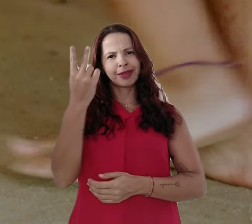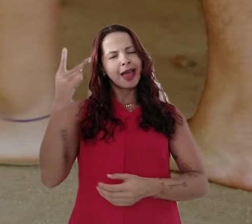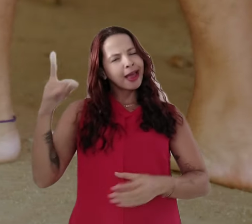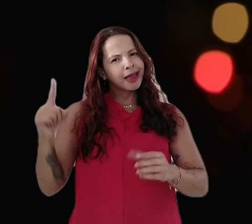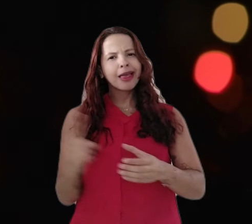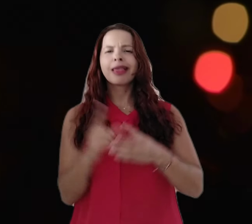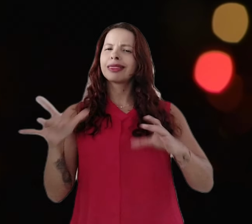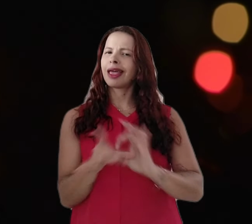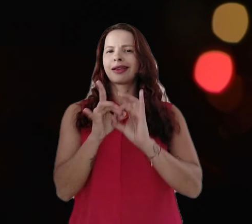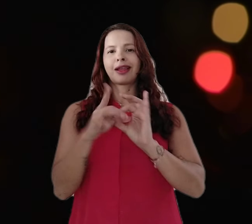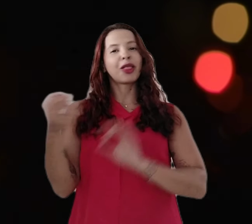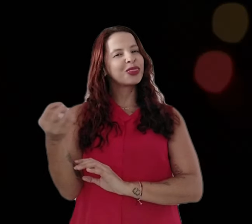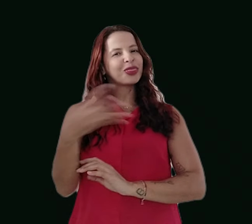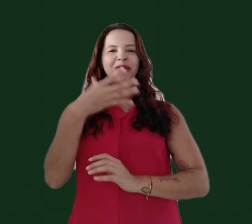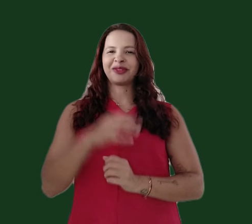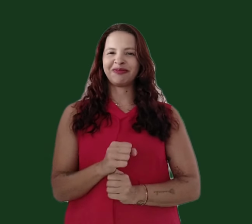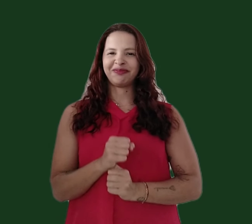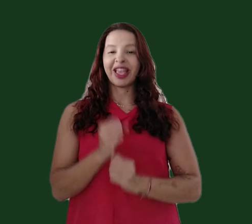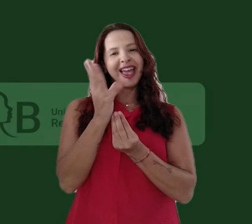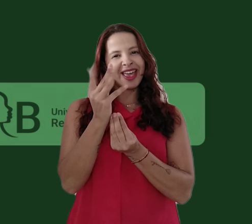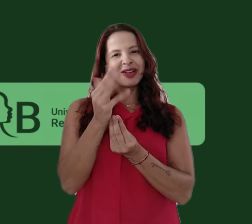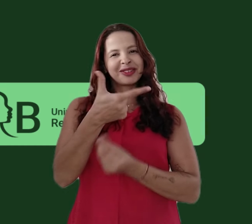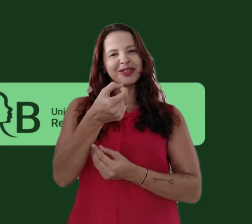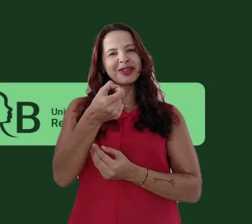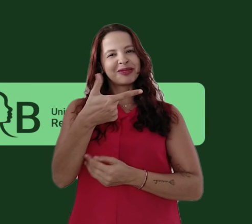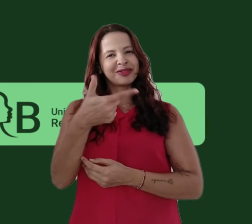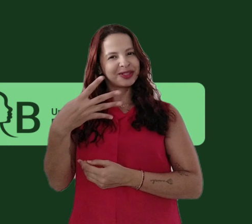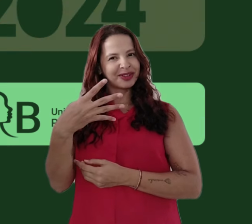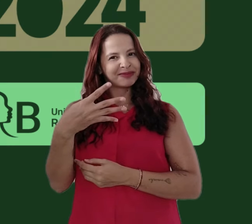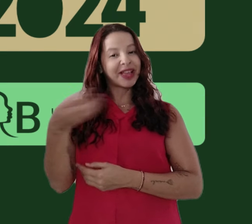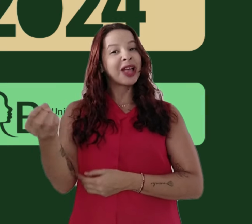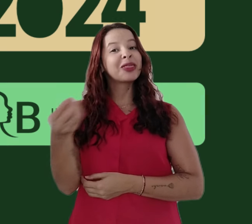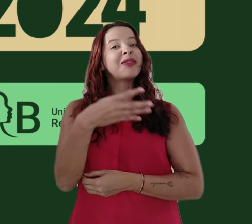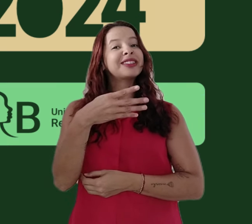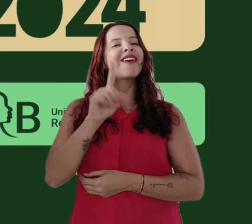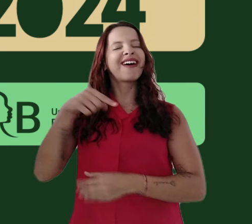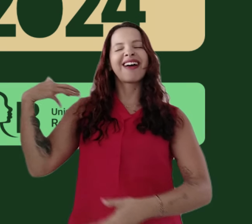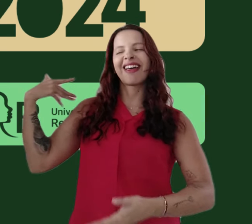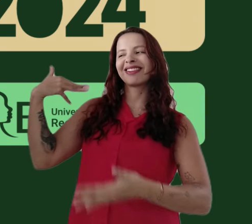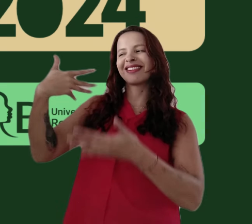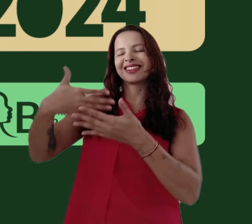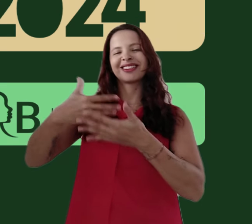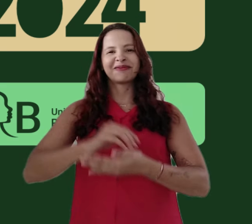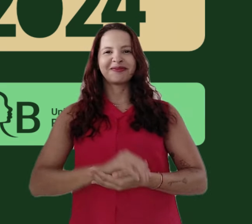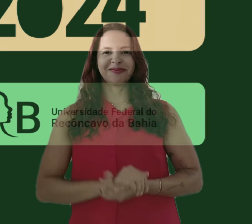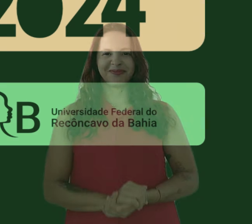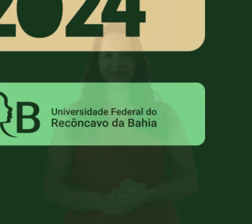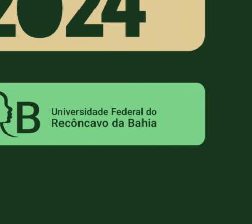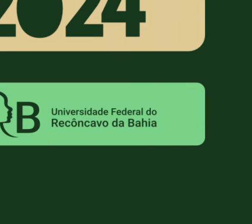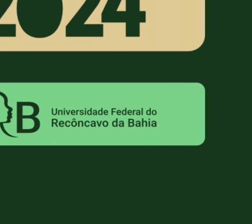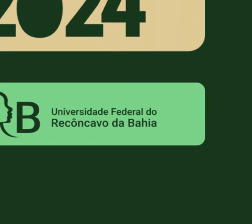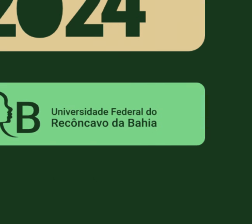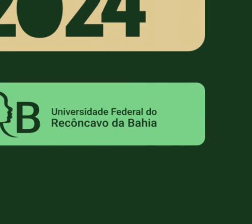integre, inove. Reconcitec 2024. A inovação é ancestral.